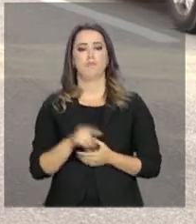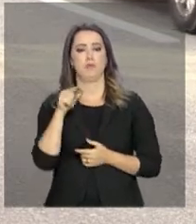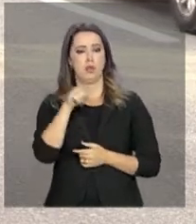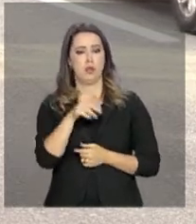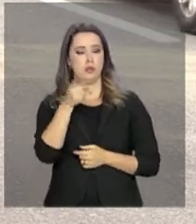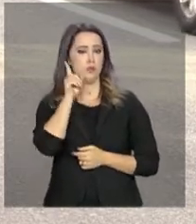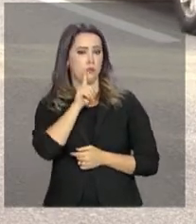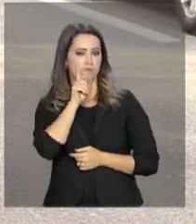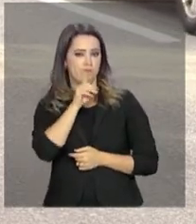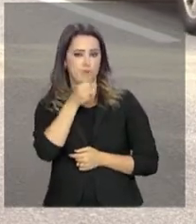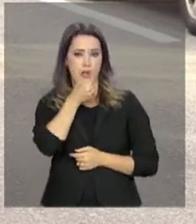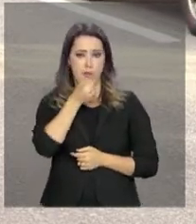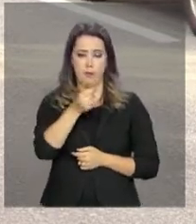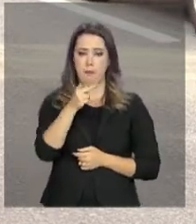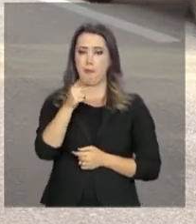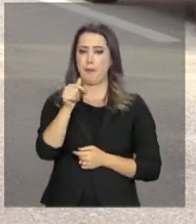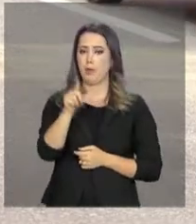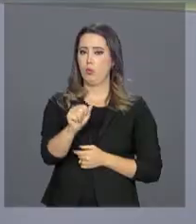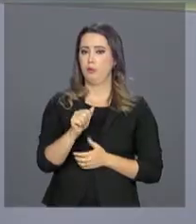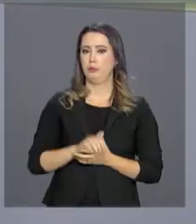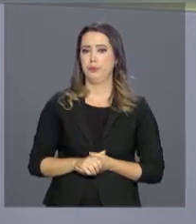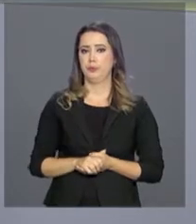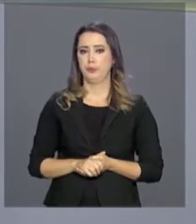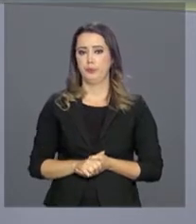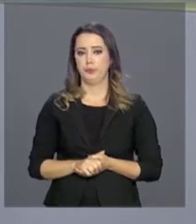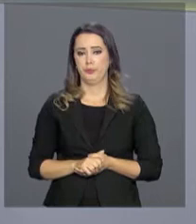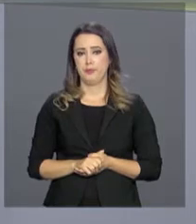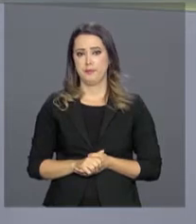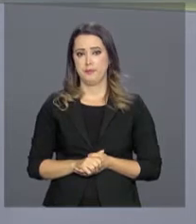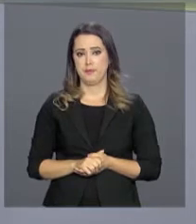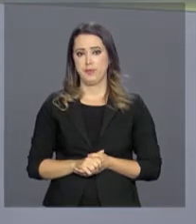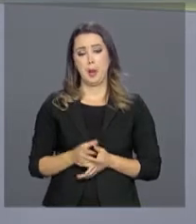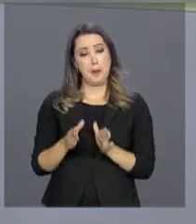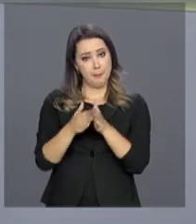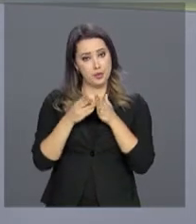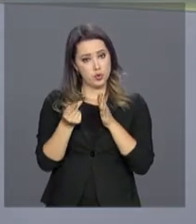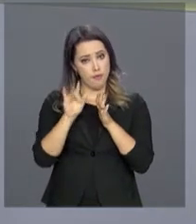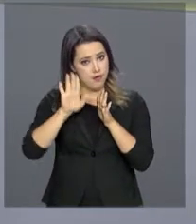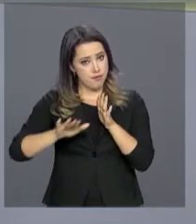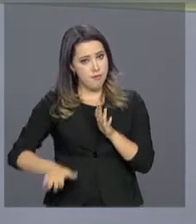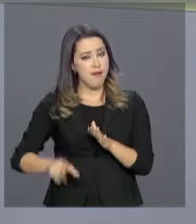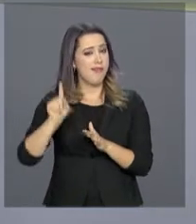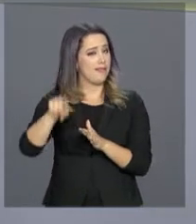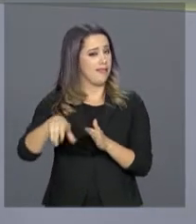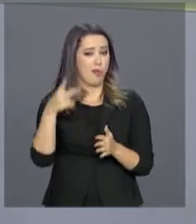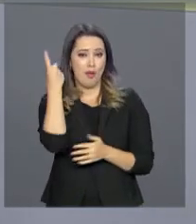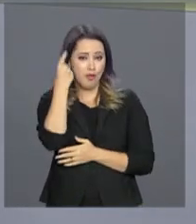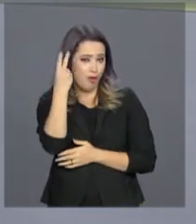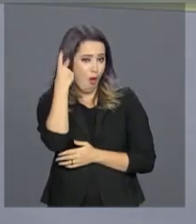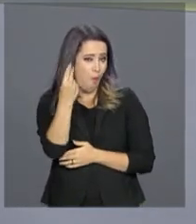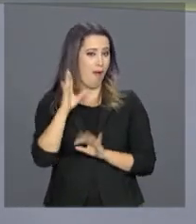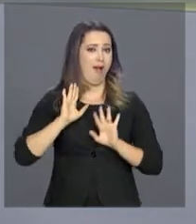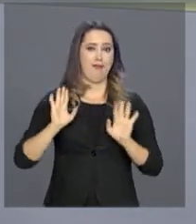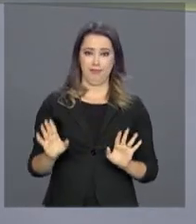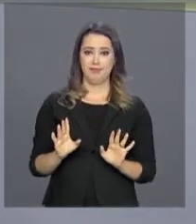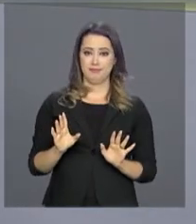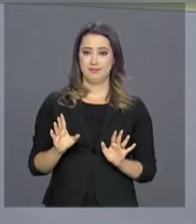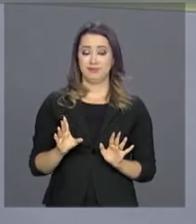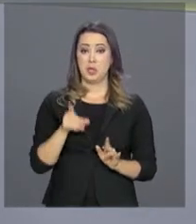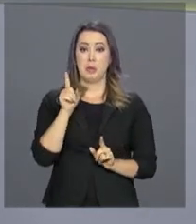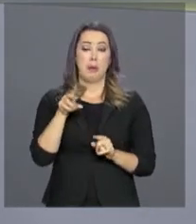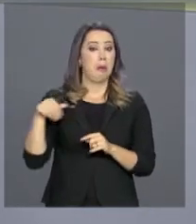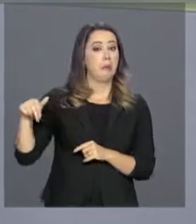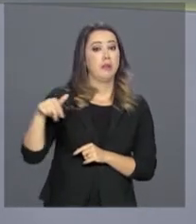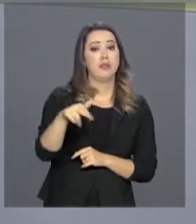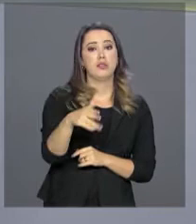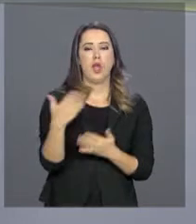nos estados unidos a hora de hoje fechar faz parte da vida de qualquer consumidor não é mesmo andar